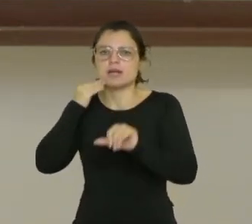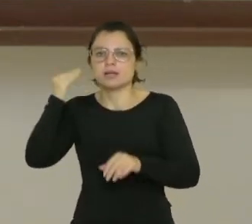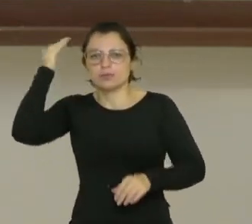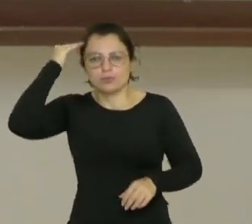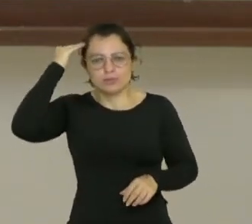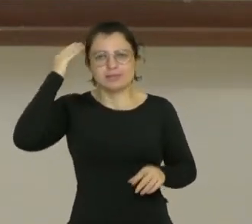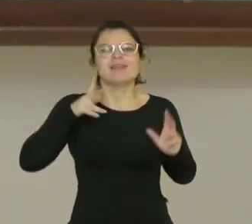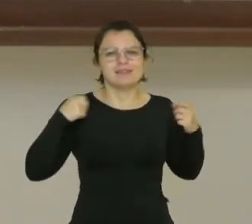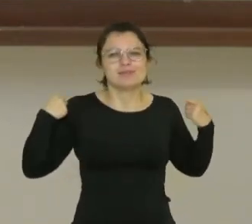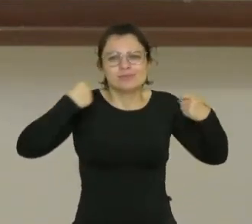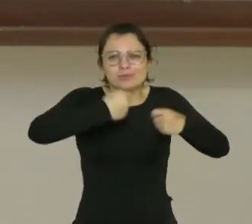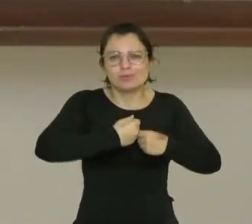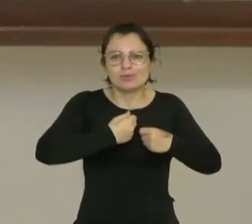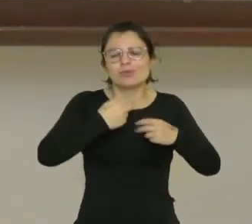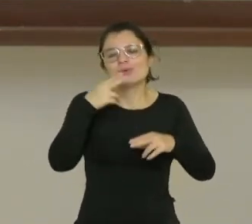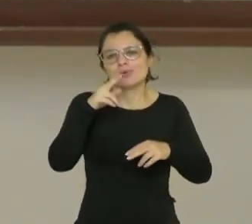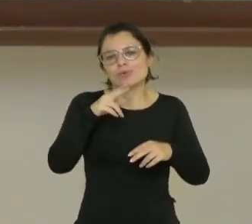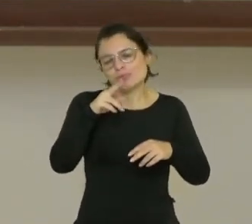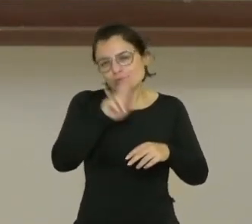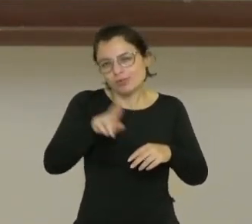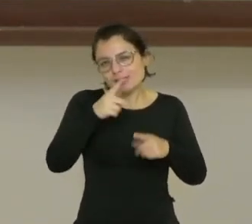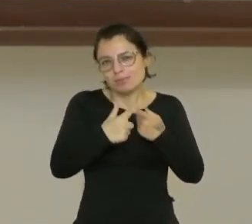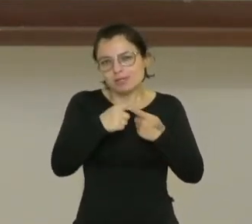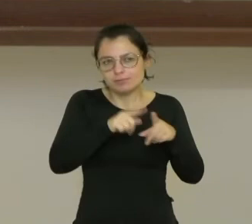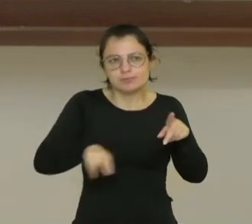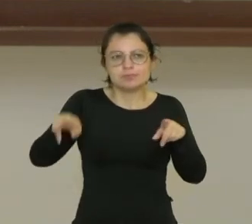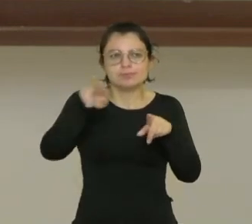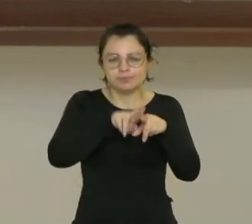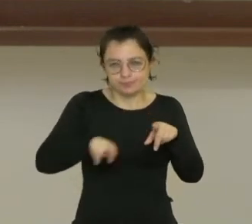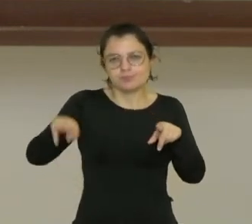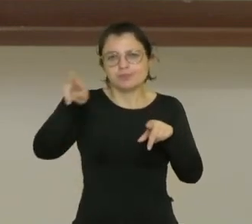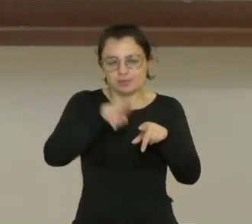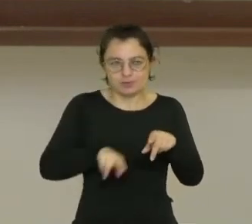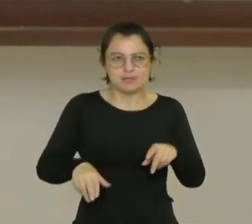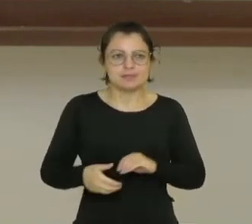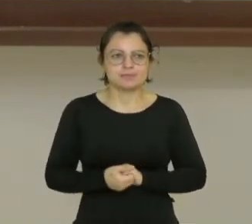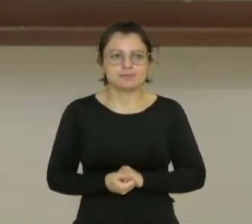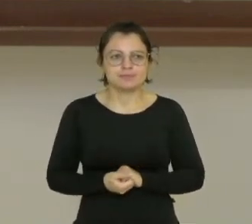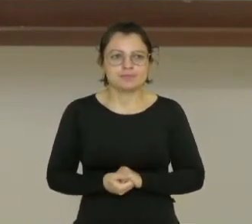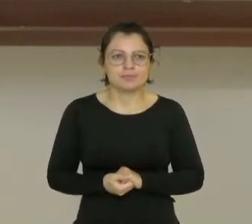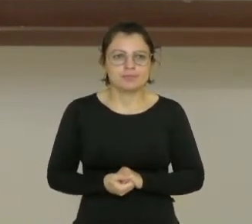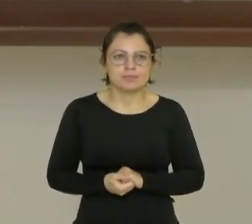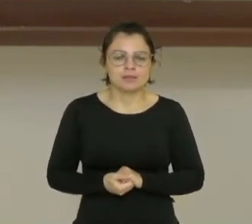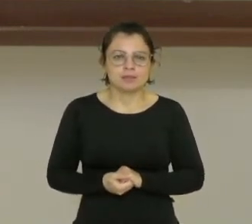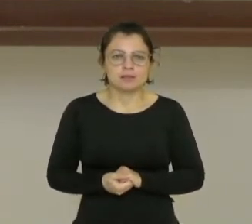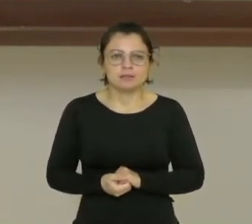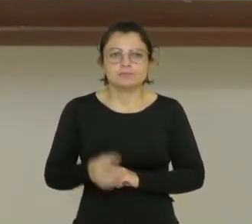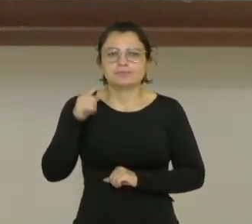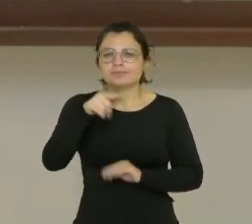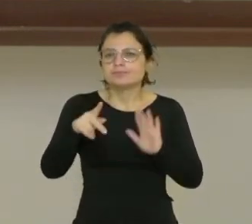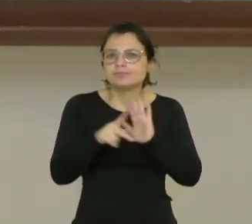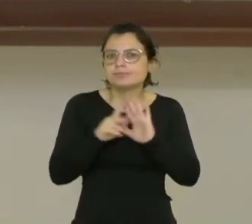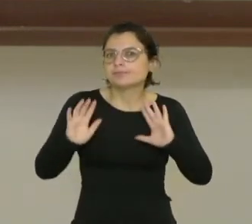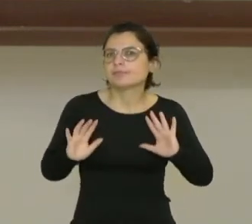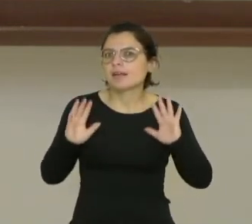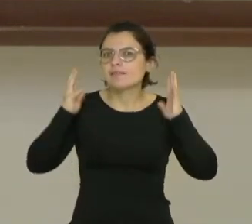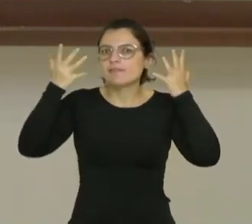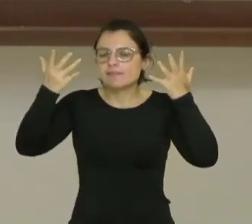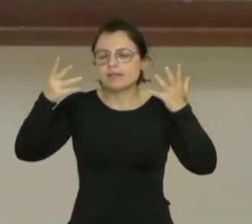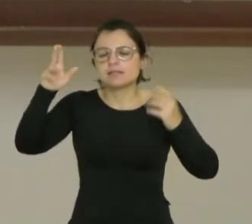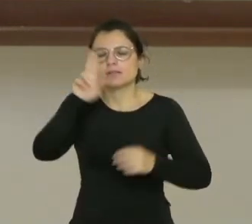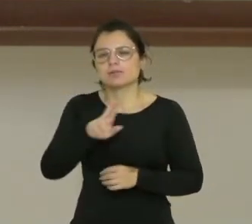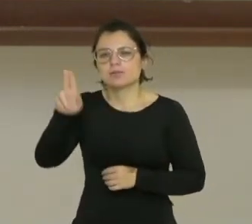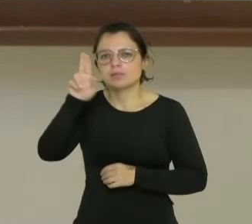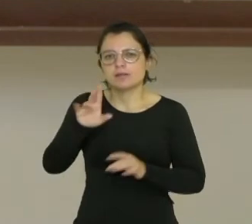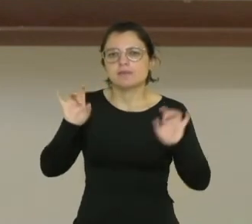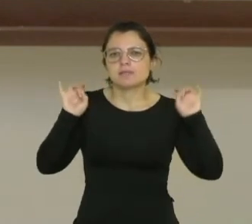passagem que nós temos, e talvez nós nem nos damos conta, eles também tinham, também faziam essa cerimônia e também usavam